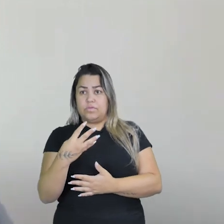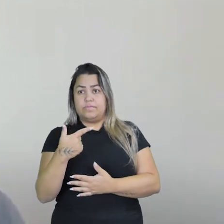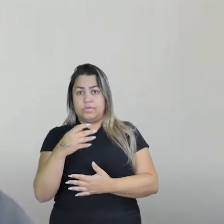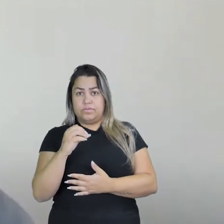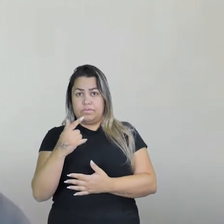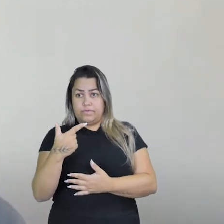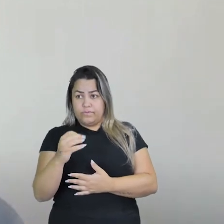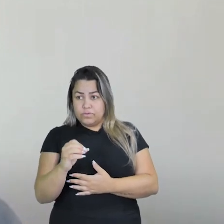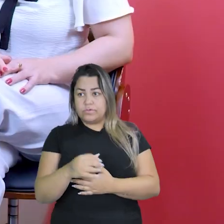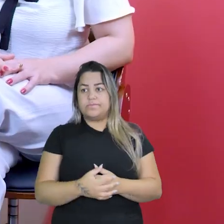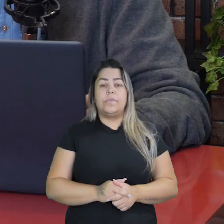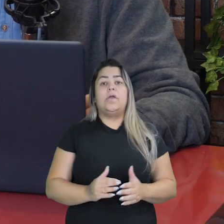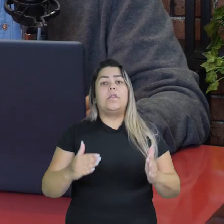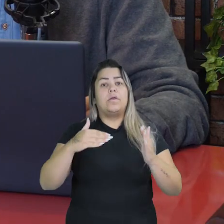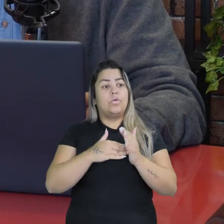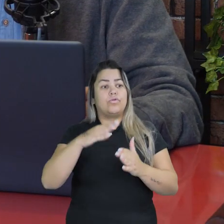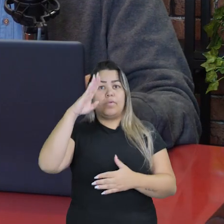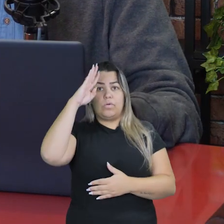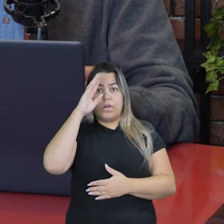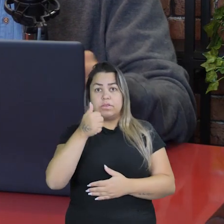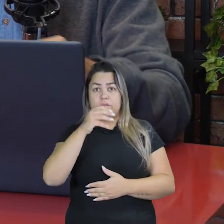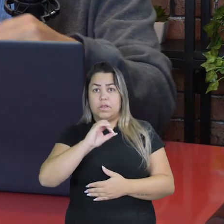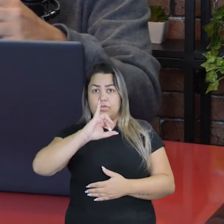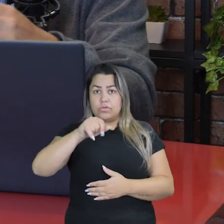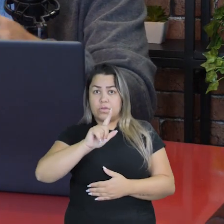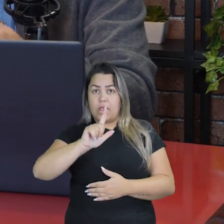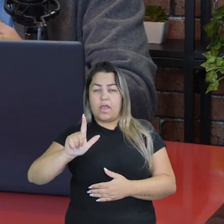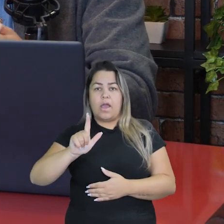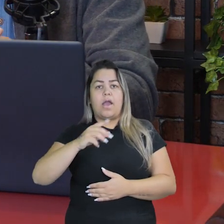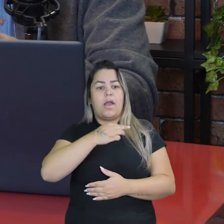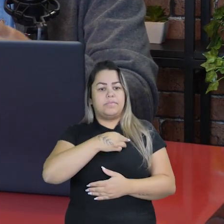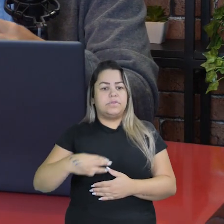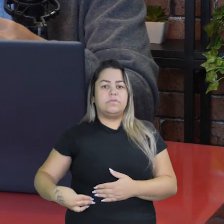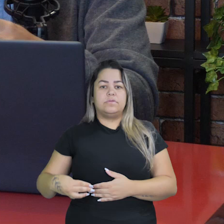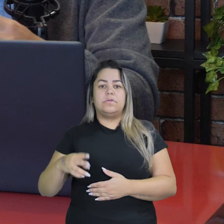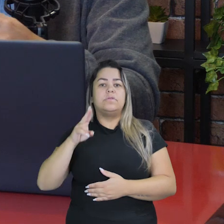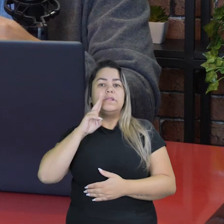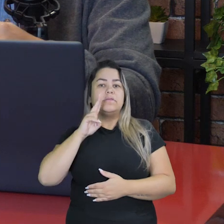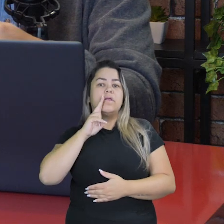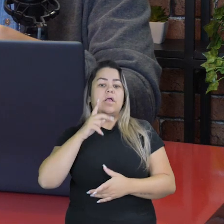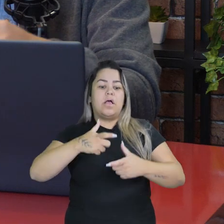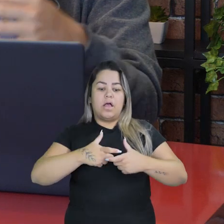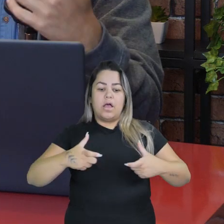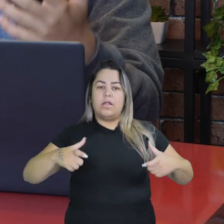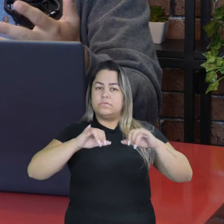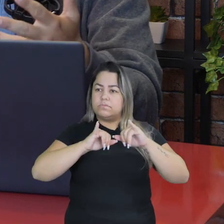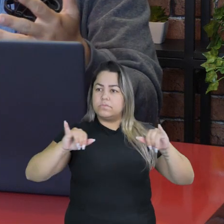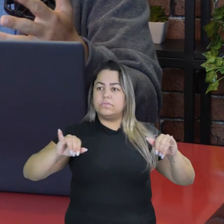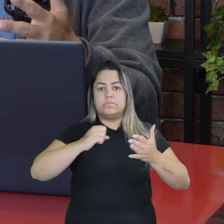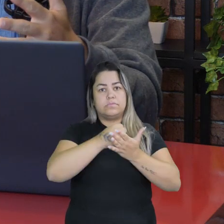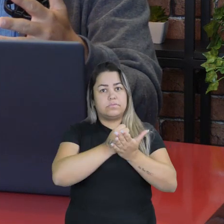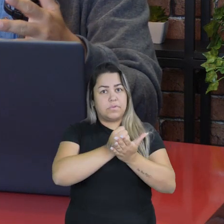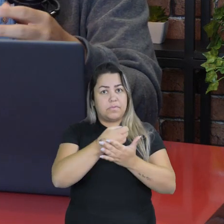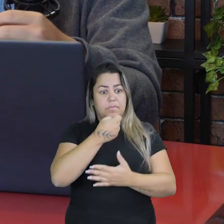que entrou em 2020. E na última quarta, 10 de julho, a ministra da Saúde, Nízia Trindade, anunciou a